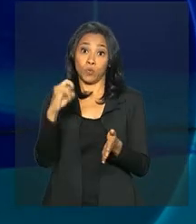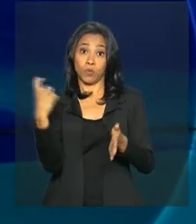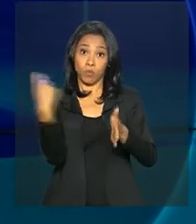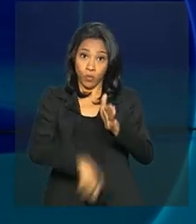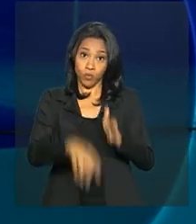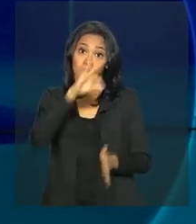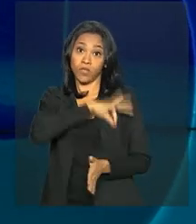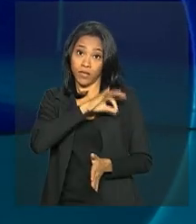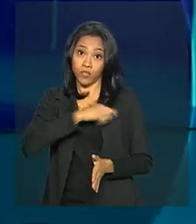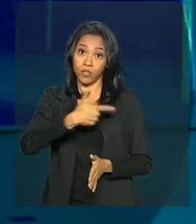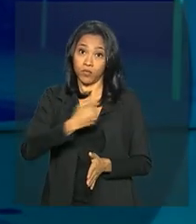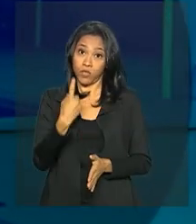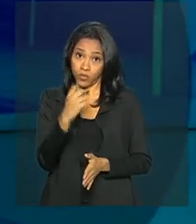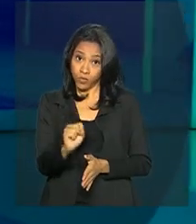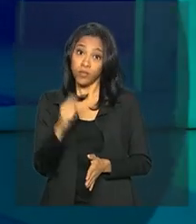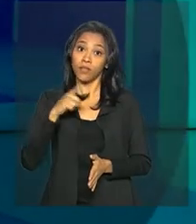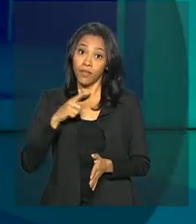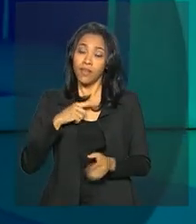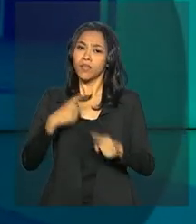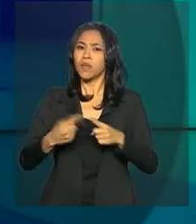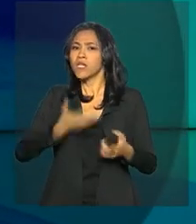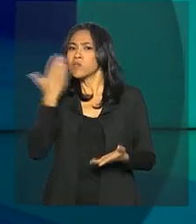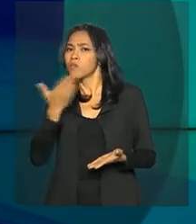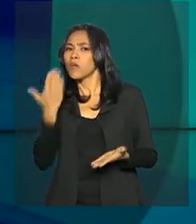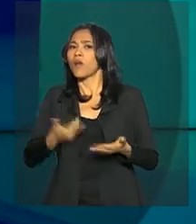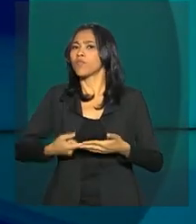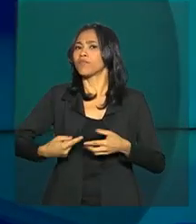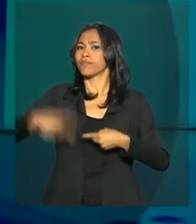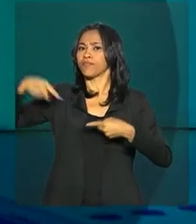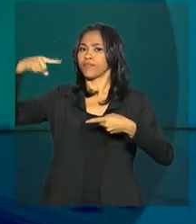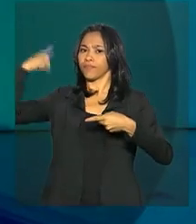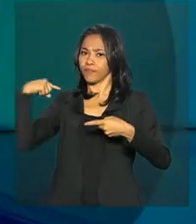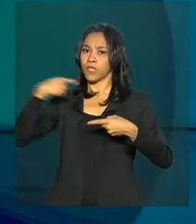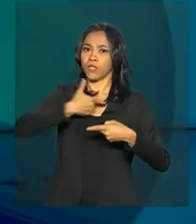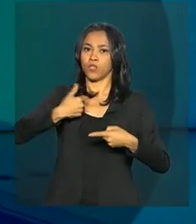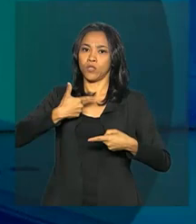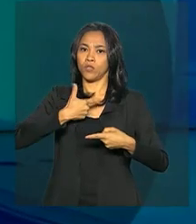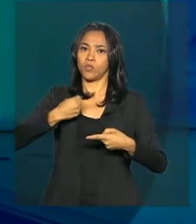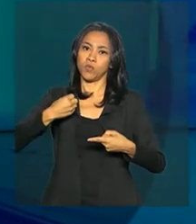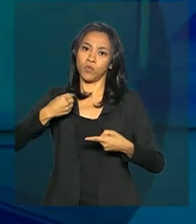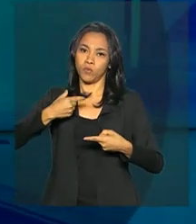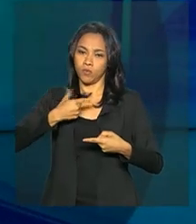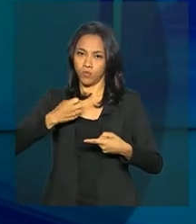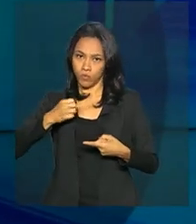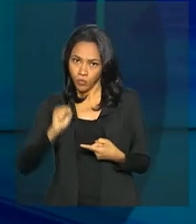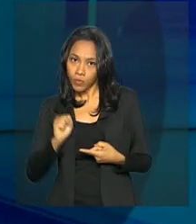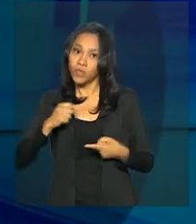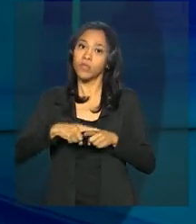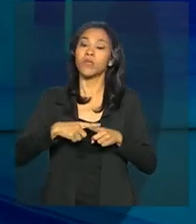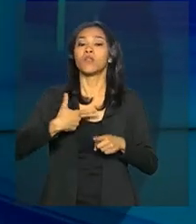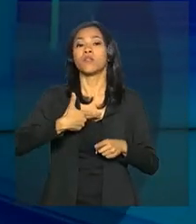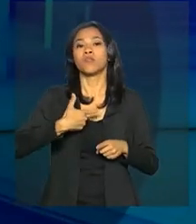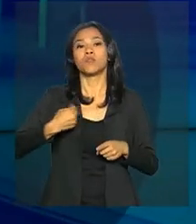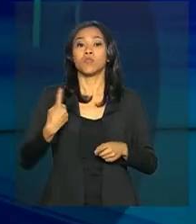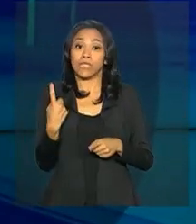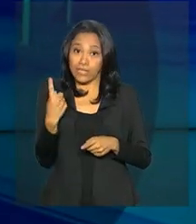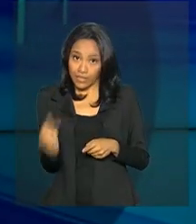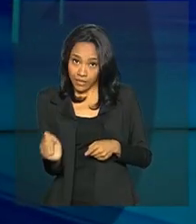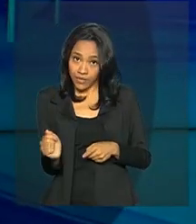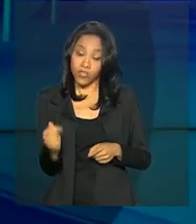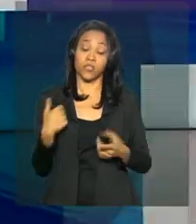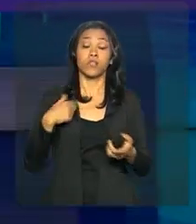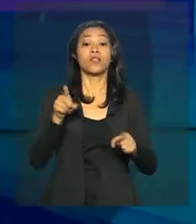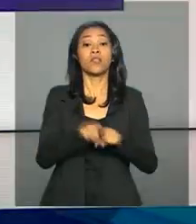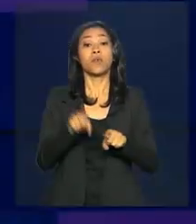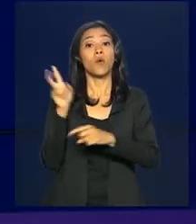física contempla também restituições residuais dos exercícios de 2008 a 2017. O crédito bancário para mais